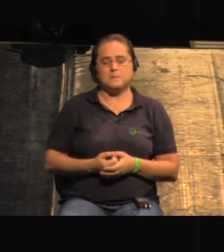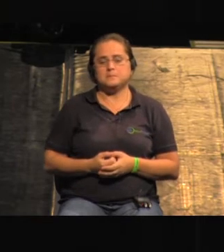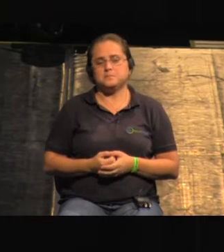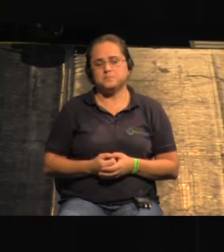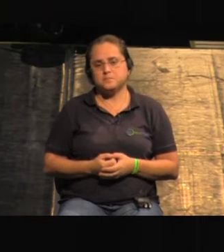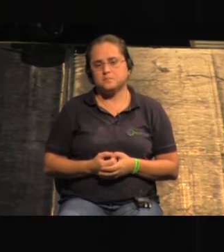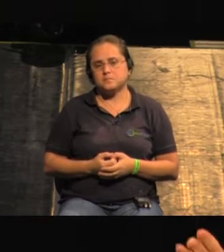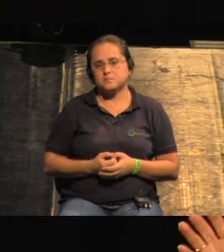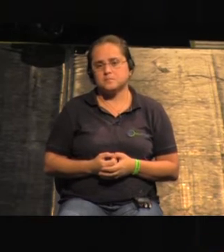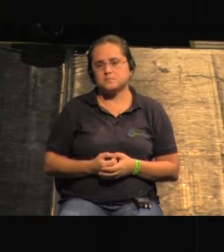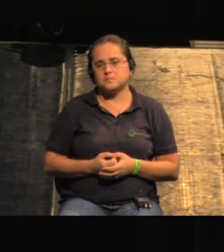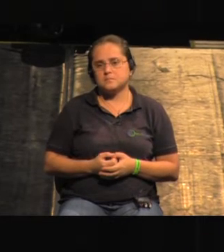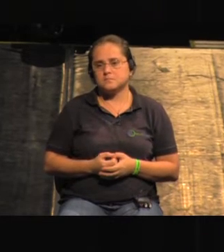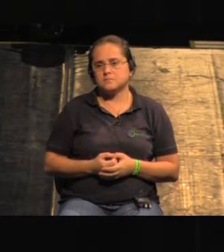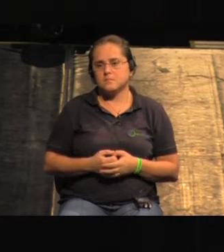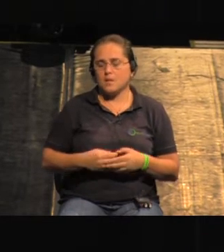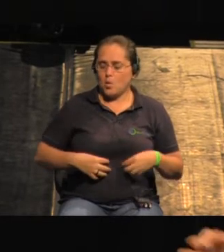merecem terem